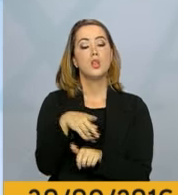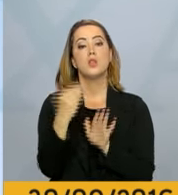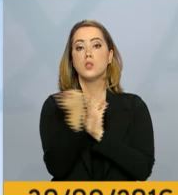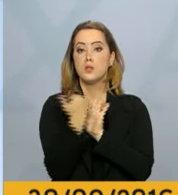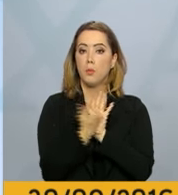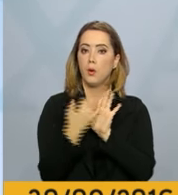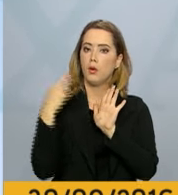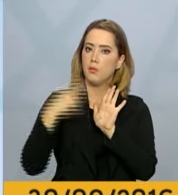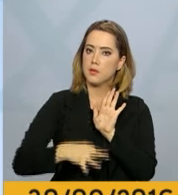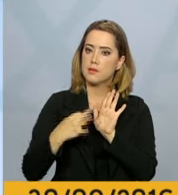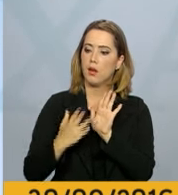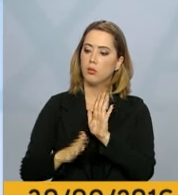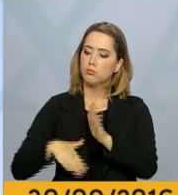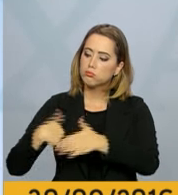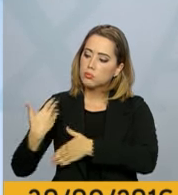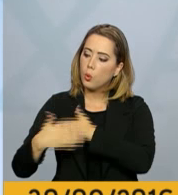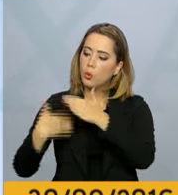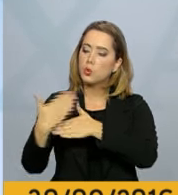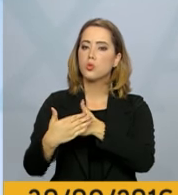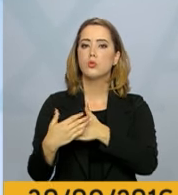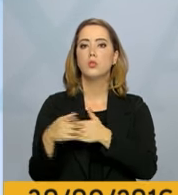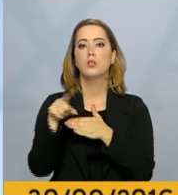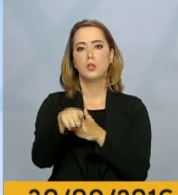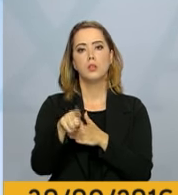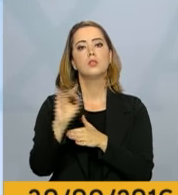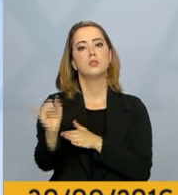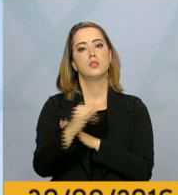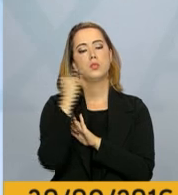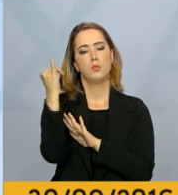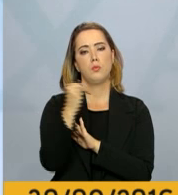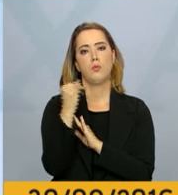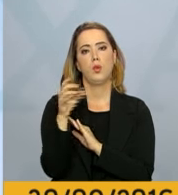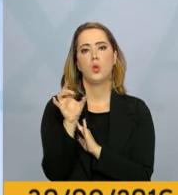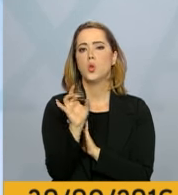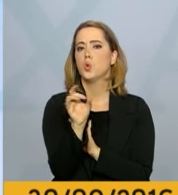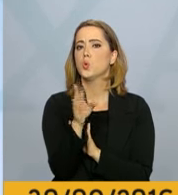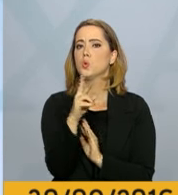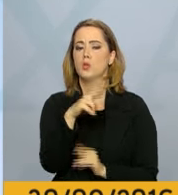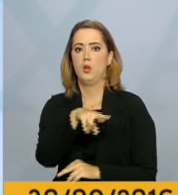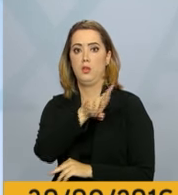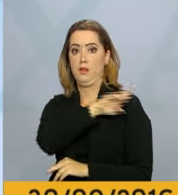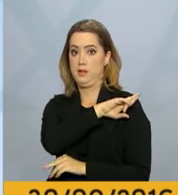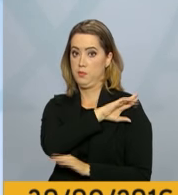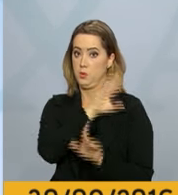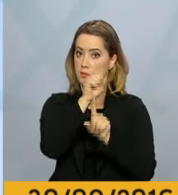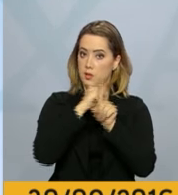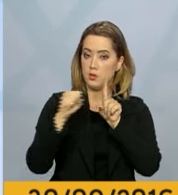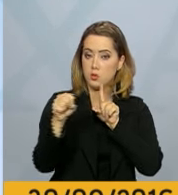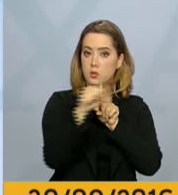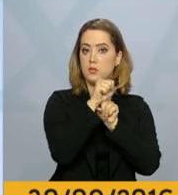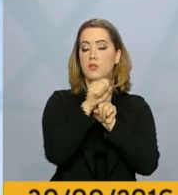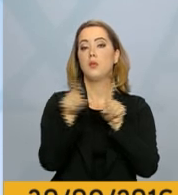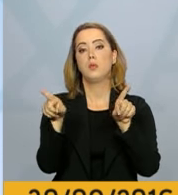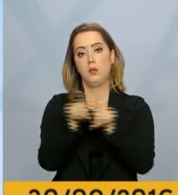é continuá-lo. Não é? Isso é um fenômeno também, não só da responsabilidade social, como também da fiscal. Por isso